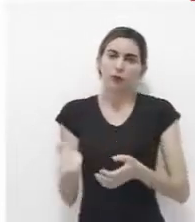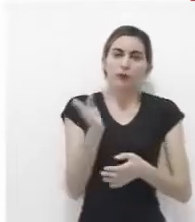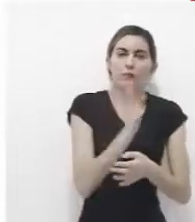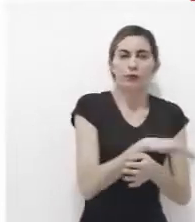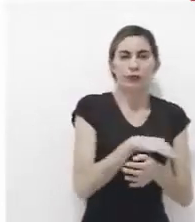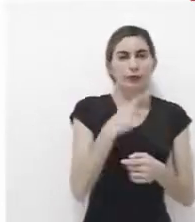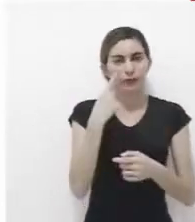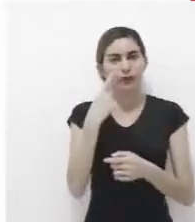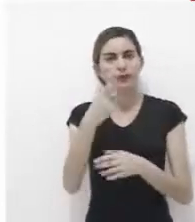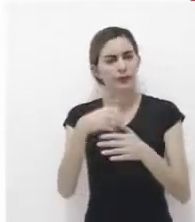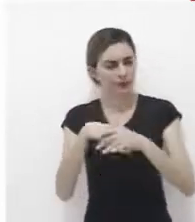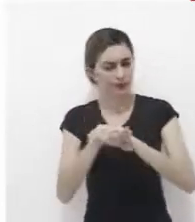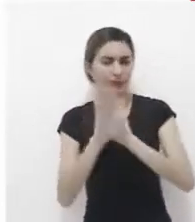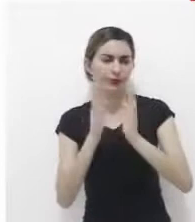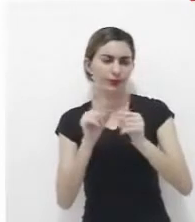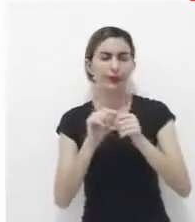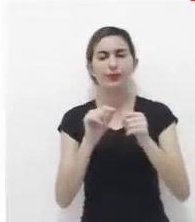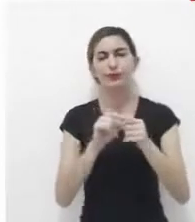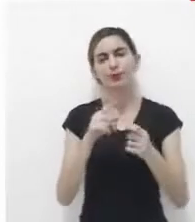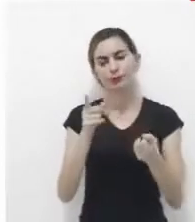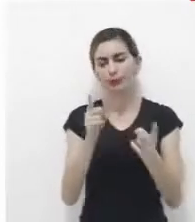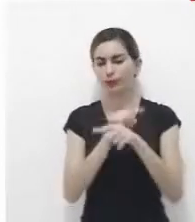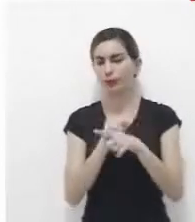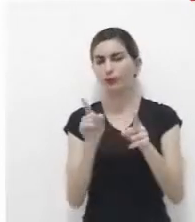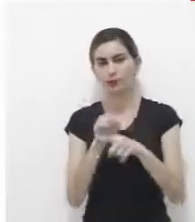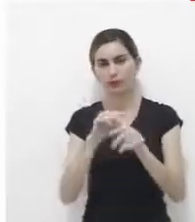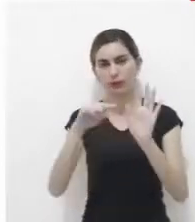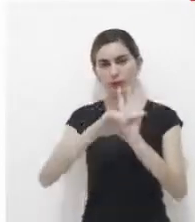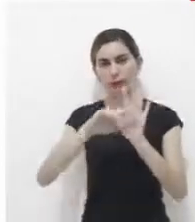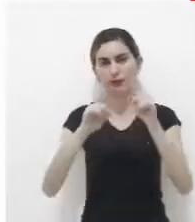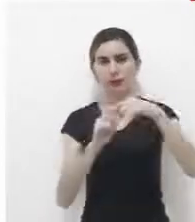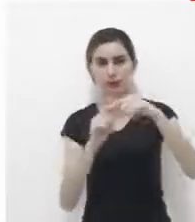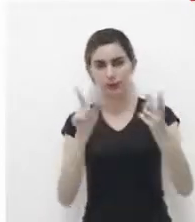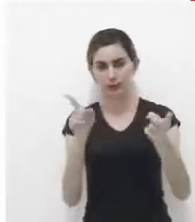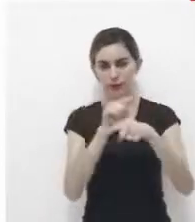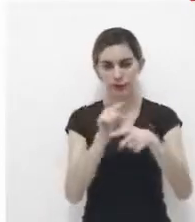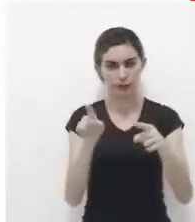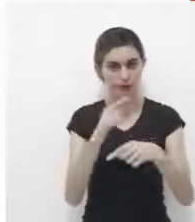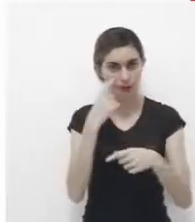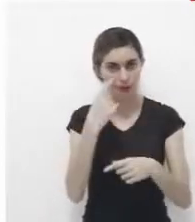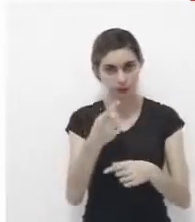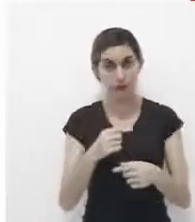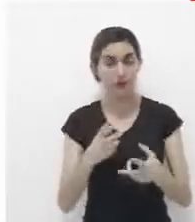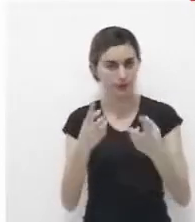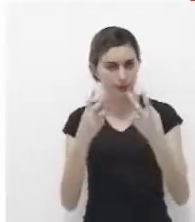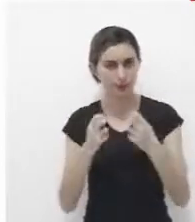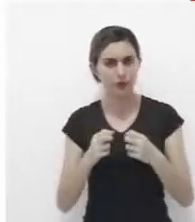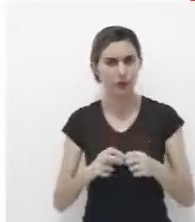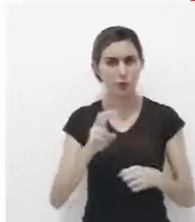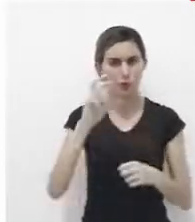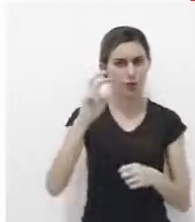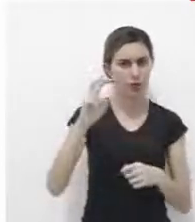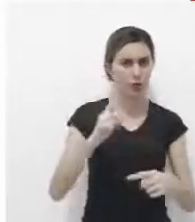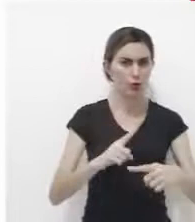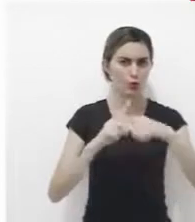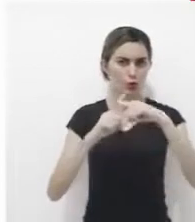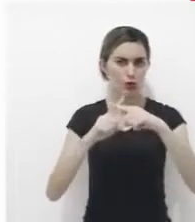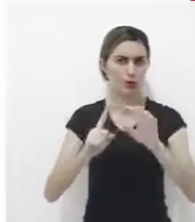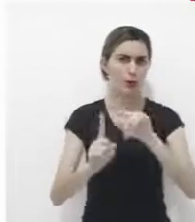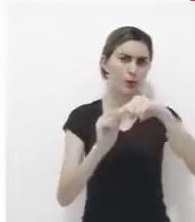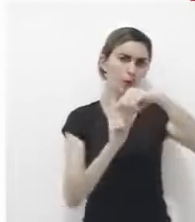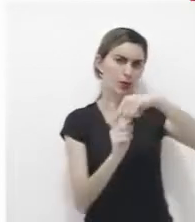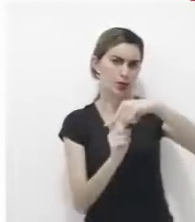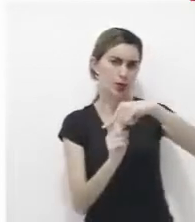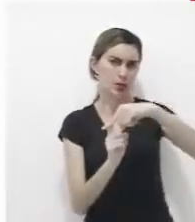outro? Vamos lá, do mesmo jeito que você está acostumado a fazer, trocando o sinal. Percebeu aí? Olha lá, ó. O